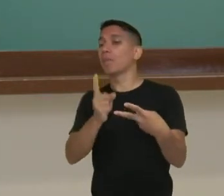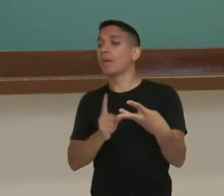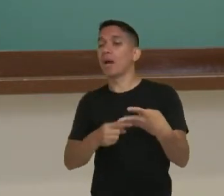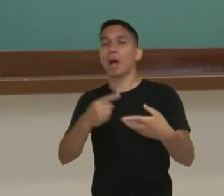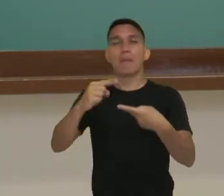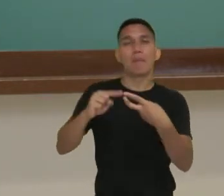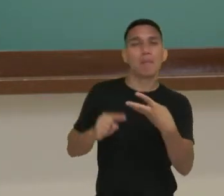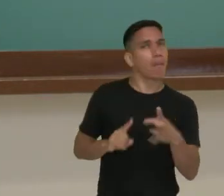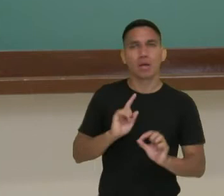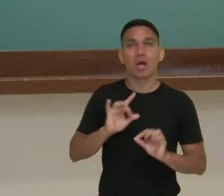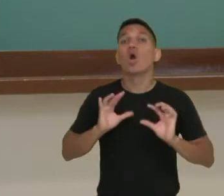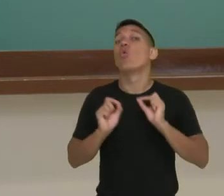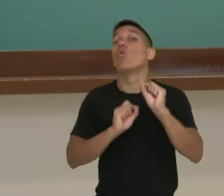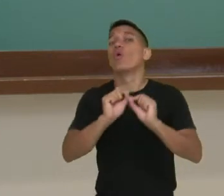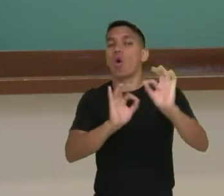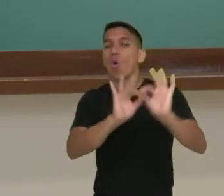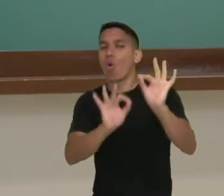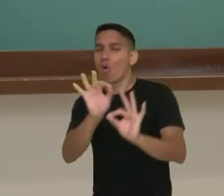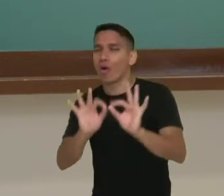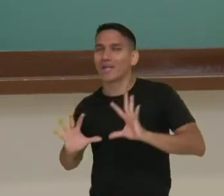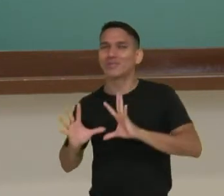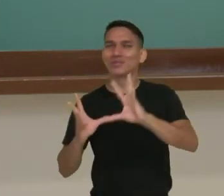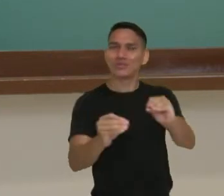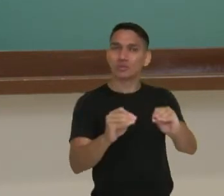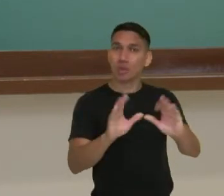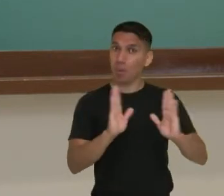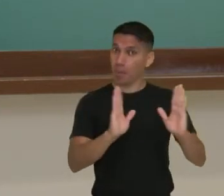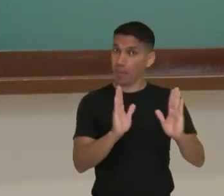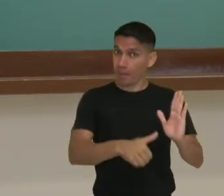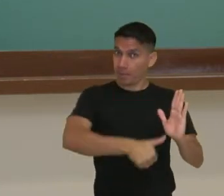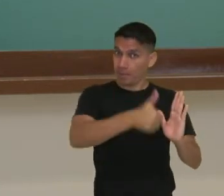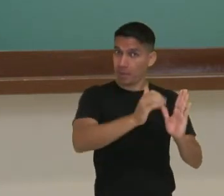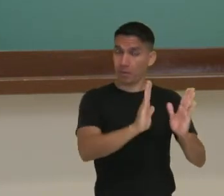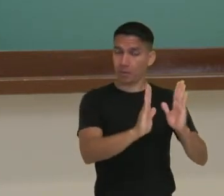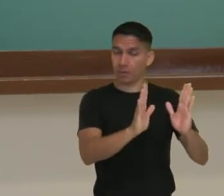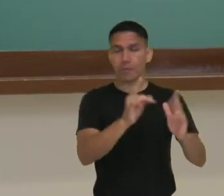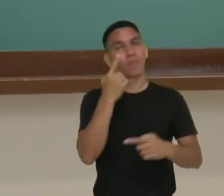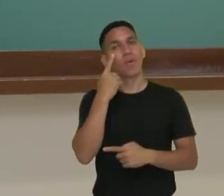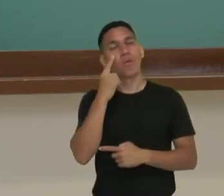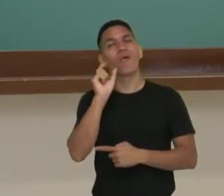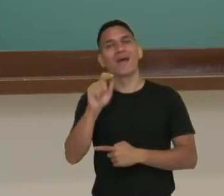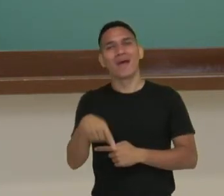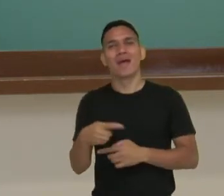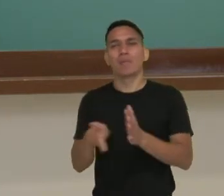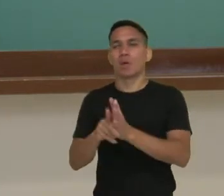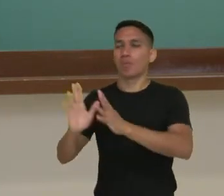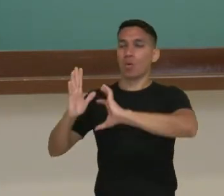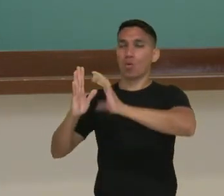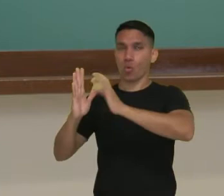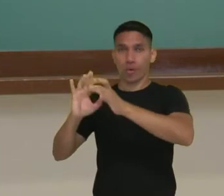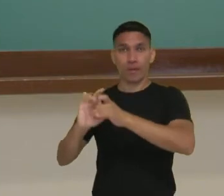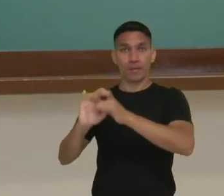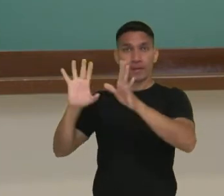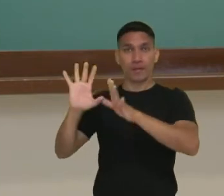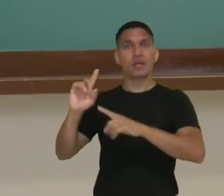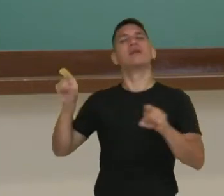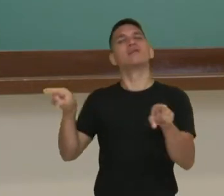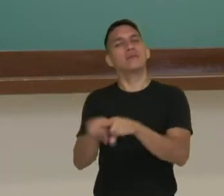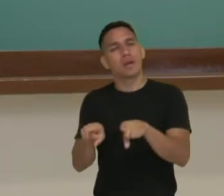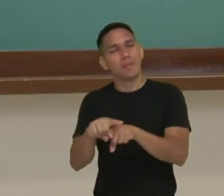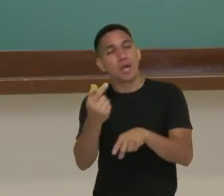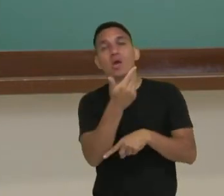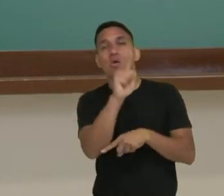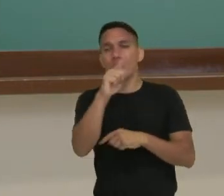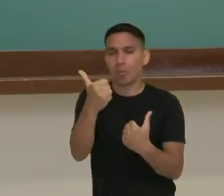quem organizava tudo era, naquele primeiro momento, né, o Partido Liberal e depois os outros partidos que vão estar